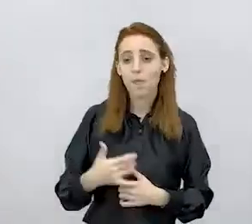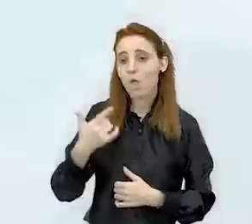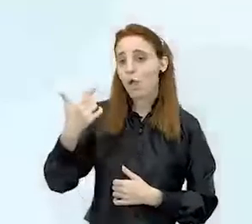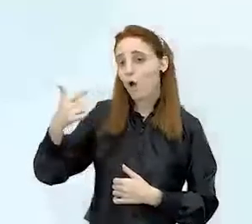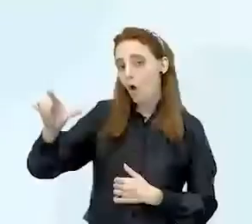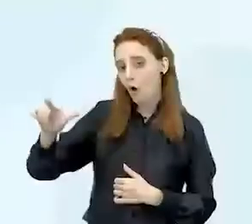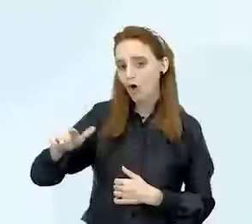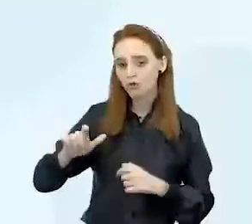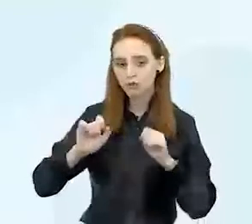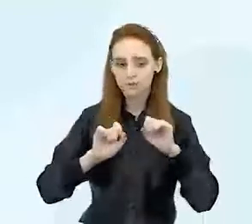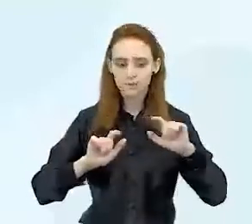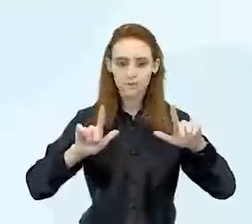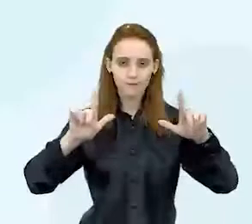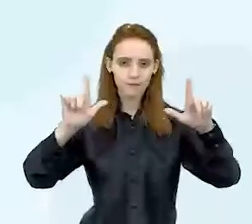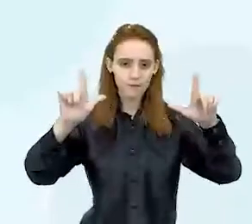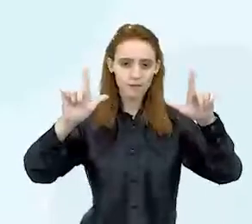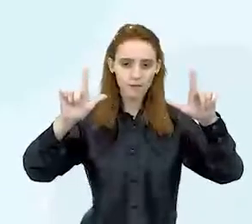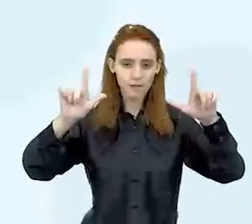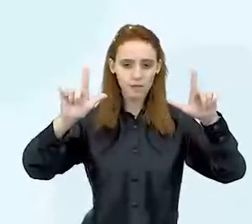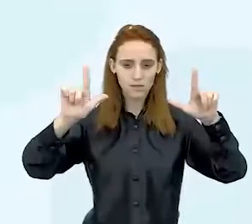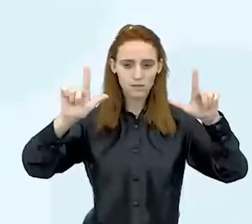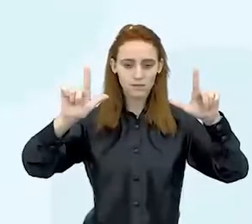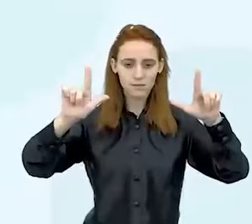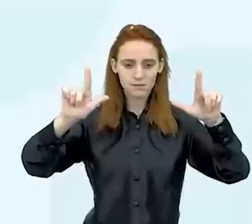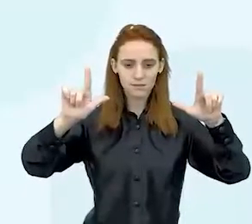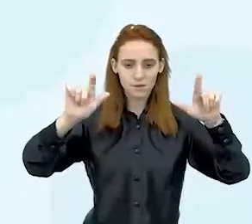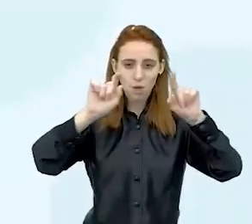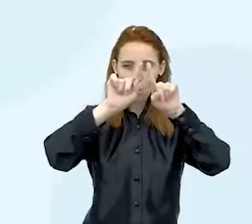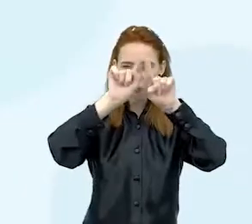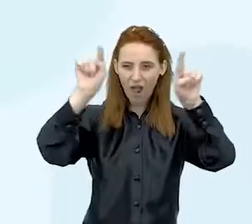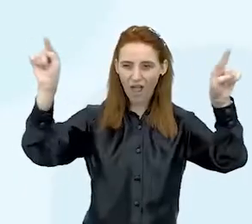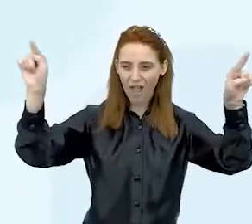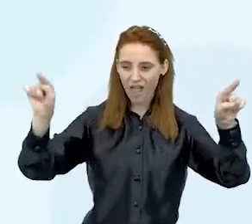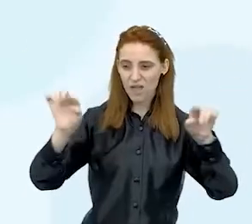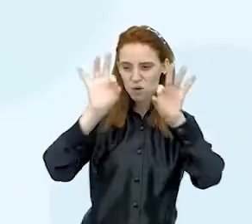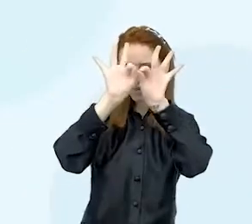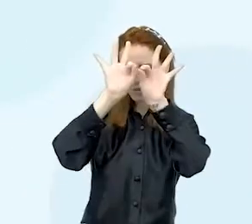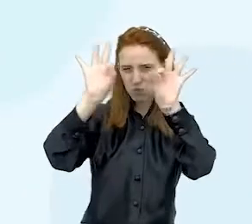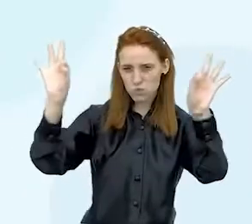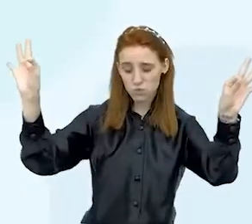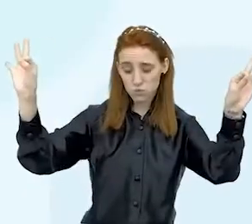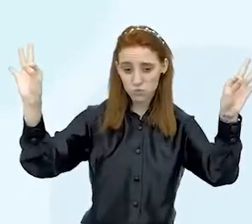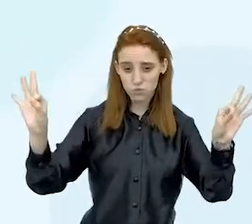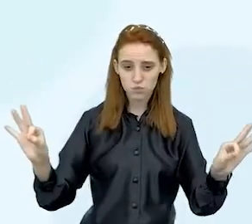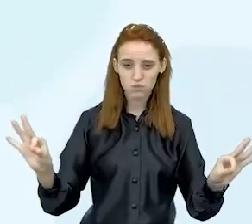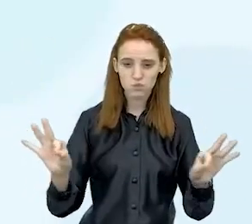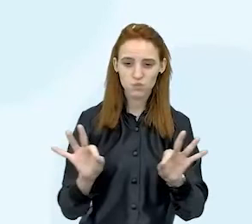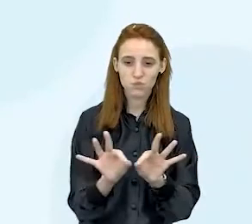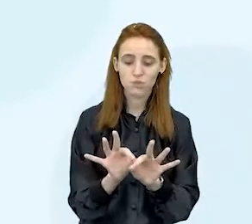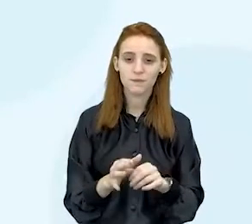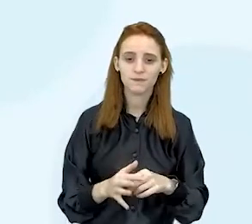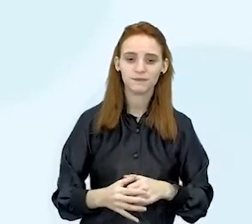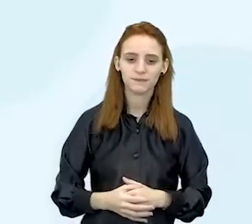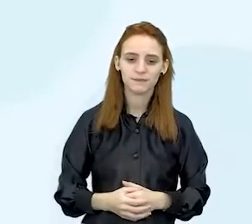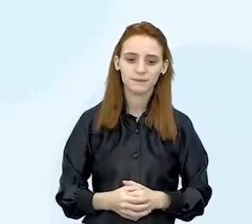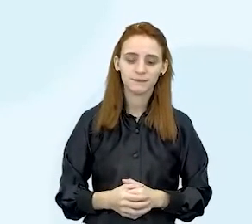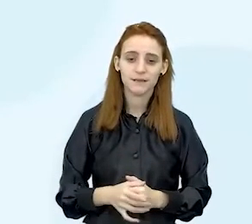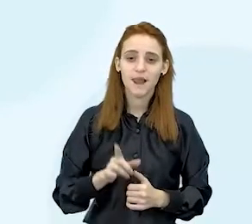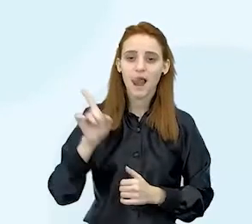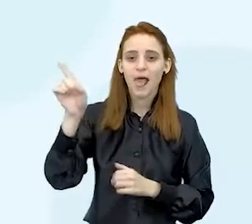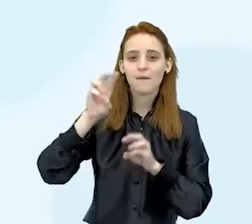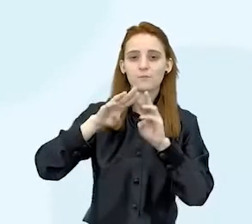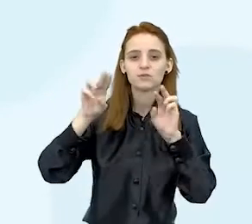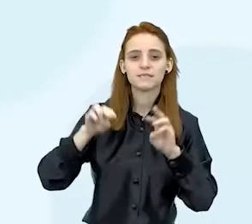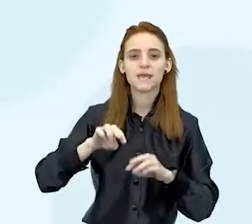quadro que já trouxe para vocês é um quadro enorme de 4 metros por 7. É um quadro, uma parede enorme no Museu do Ipiranga,